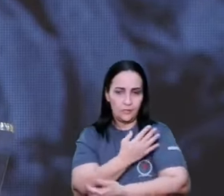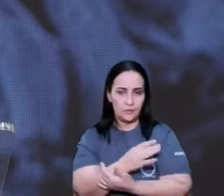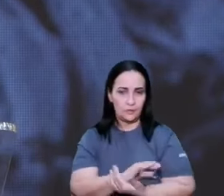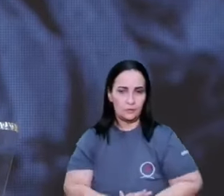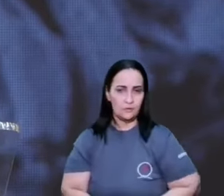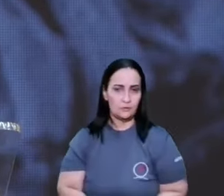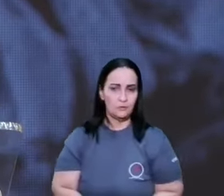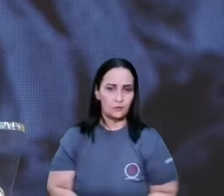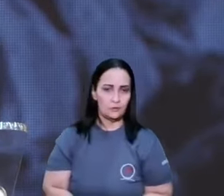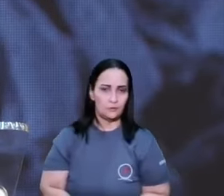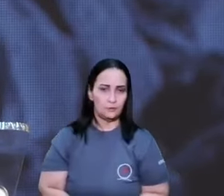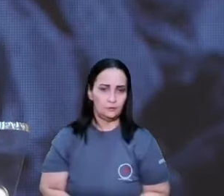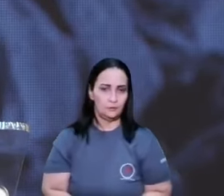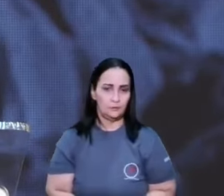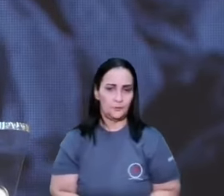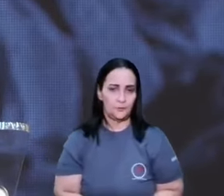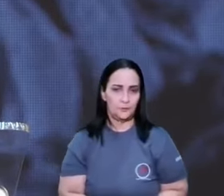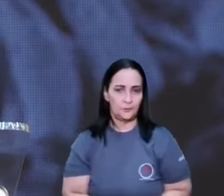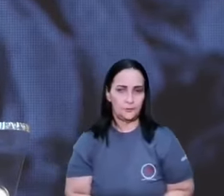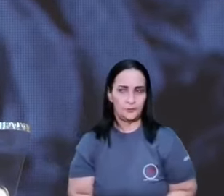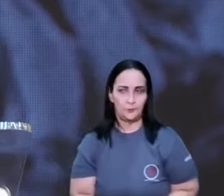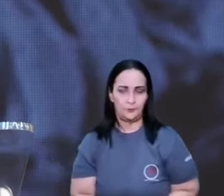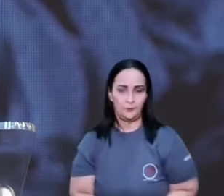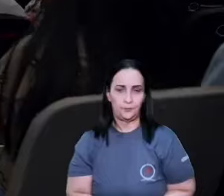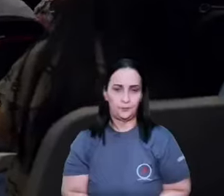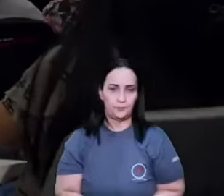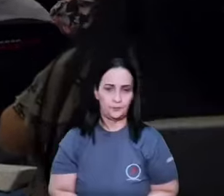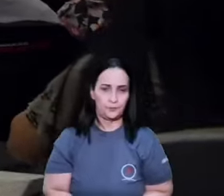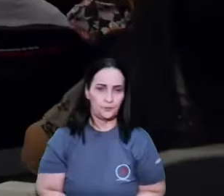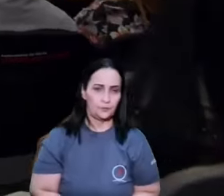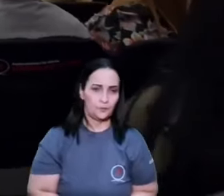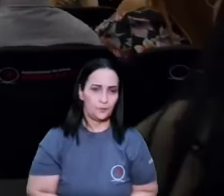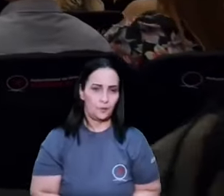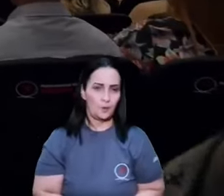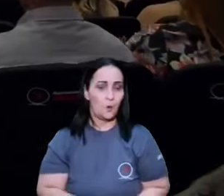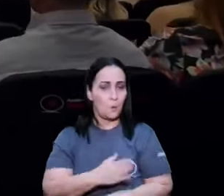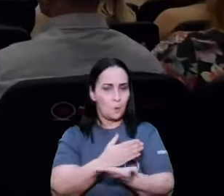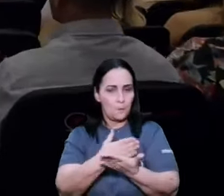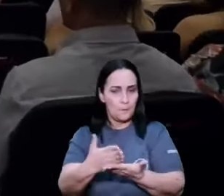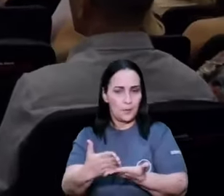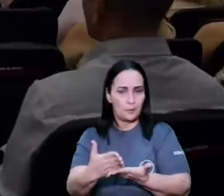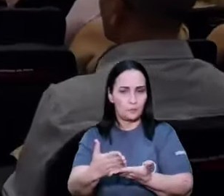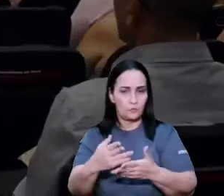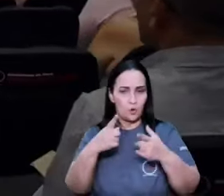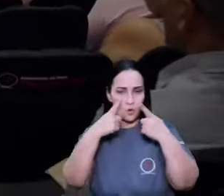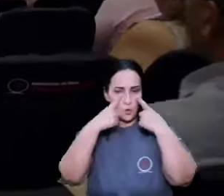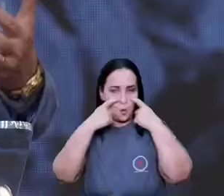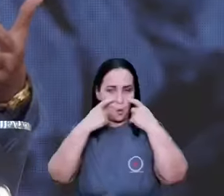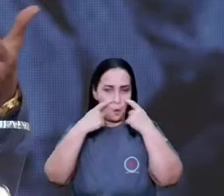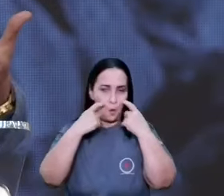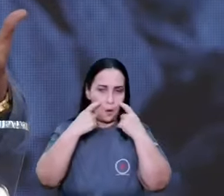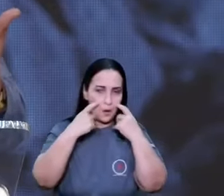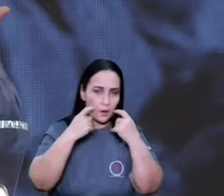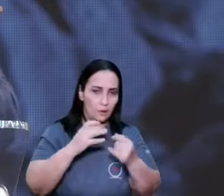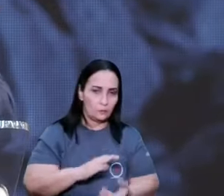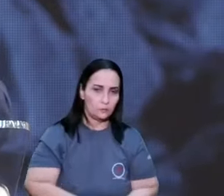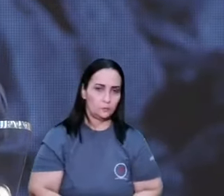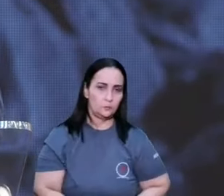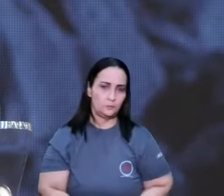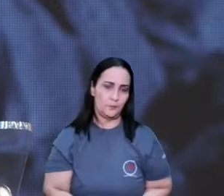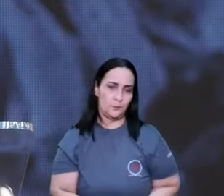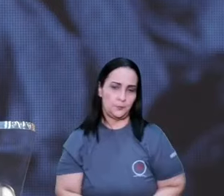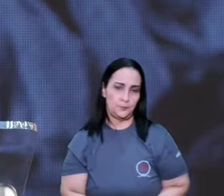a uma alteração na Suas Emoções ele começa a chorar todo o aspecto da sua